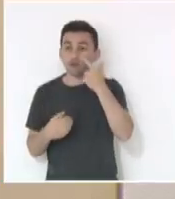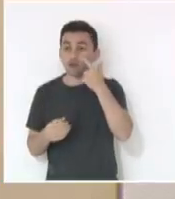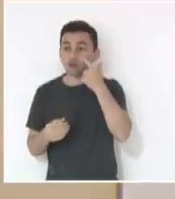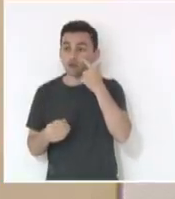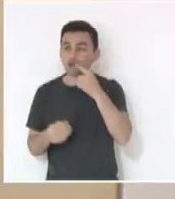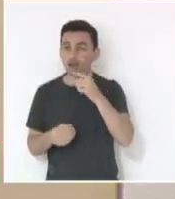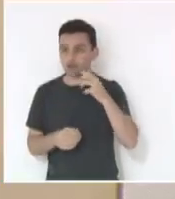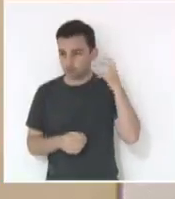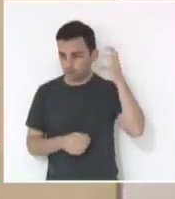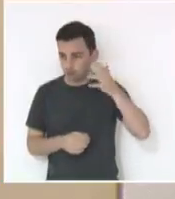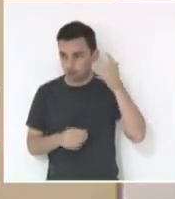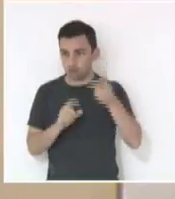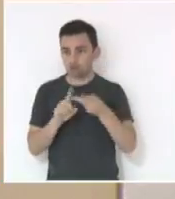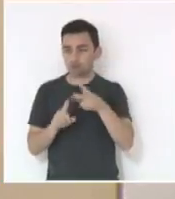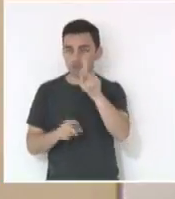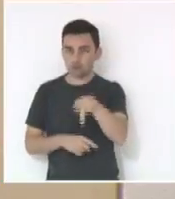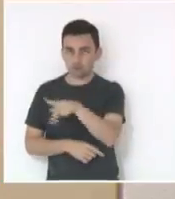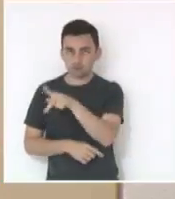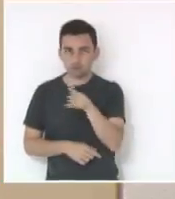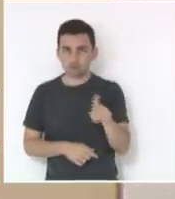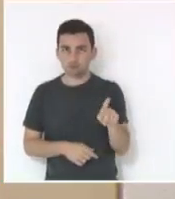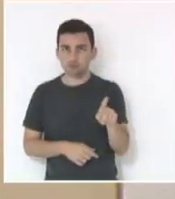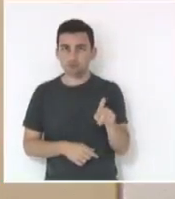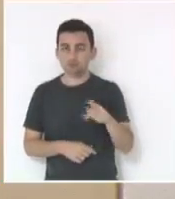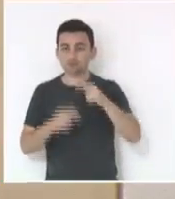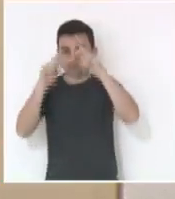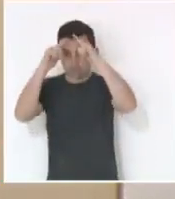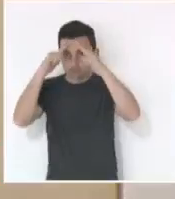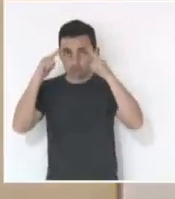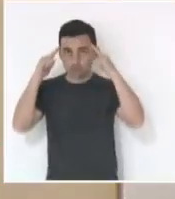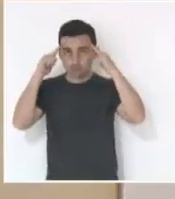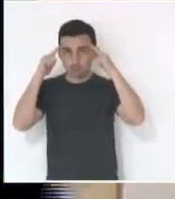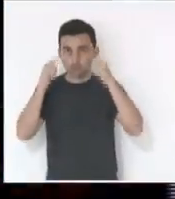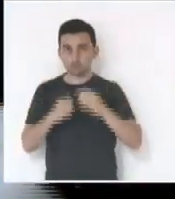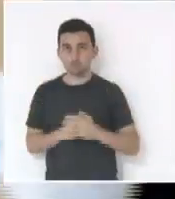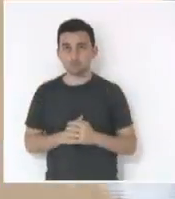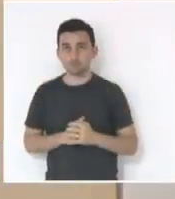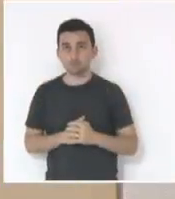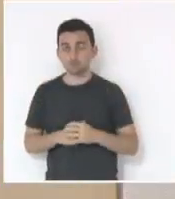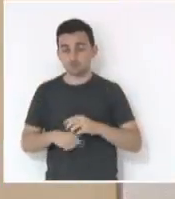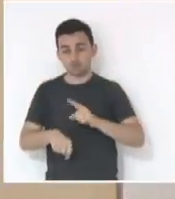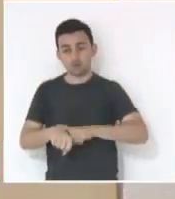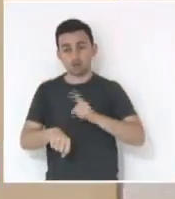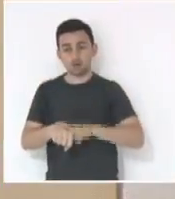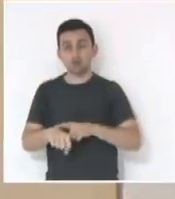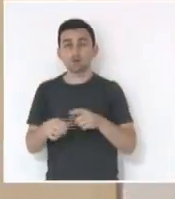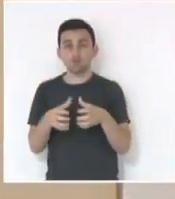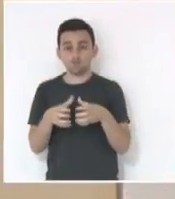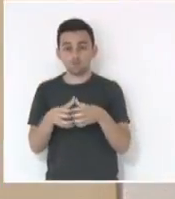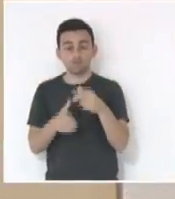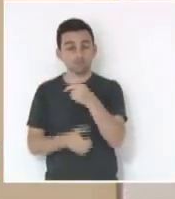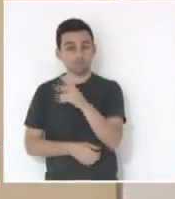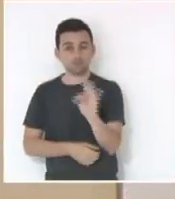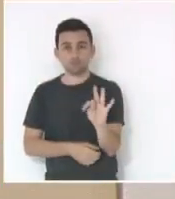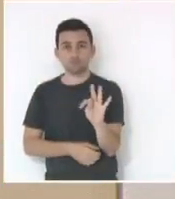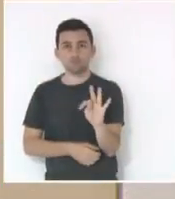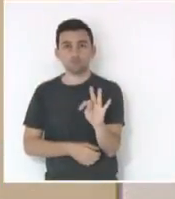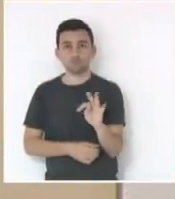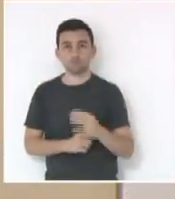Pedro Baldiceira, o deputado de Sareta. O horário pertence ao Partido dos